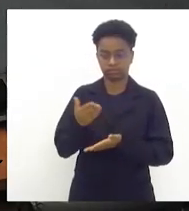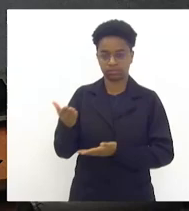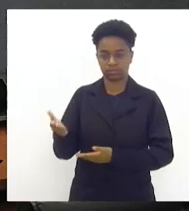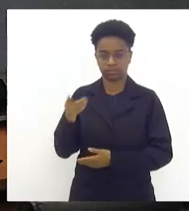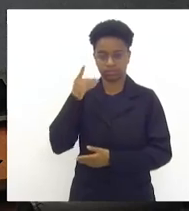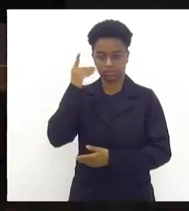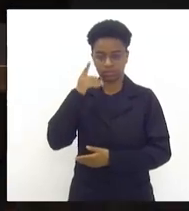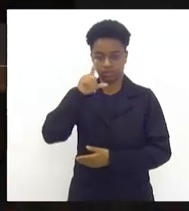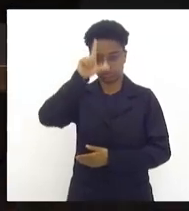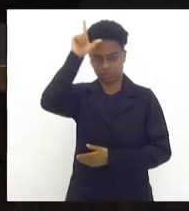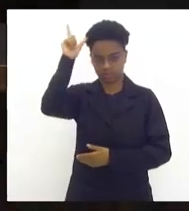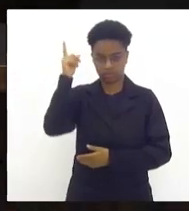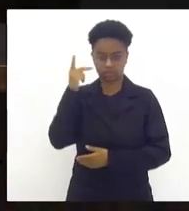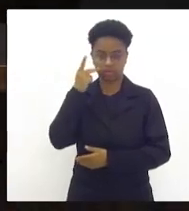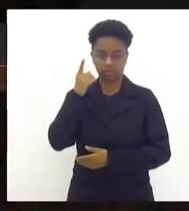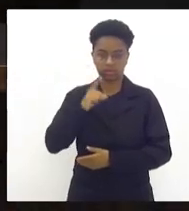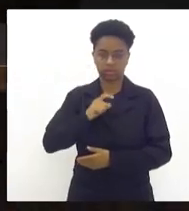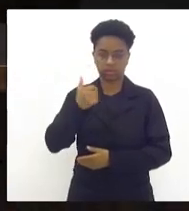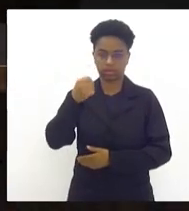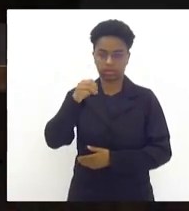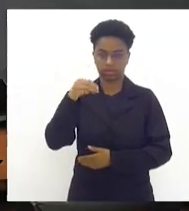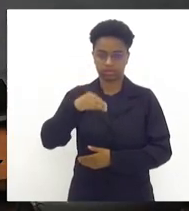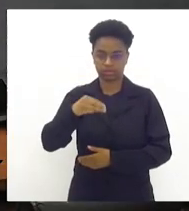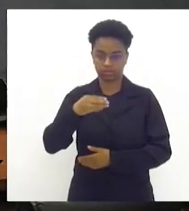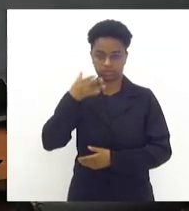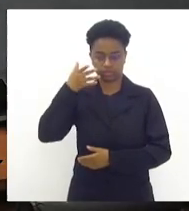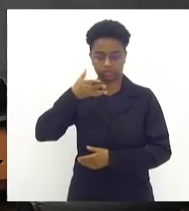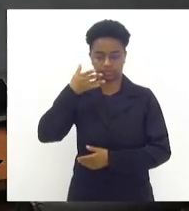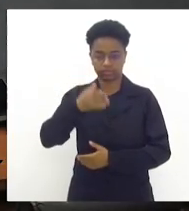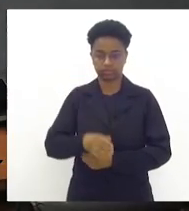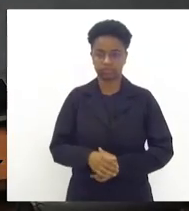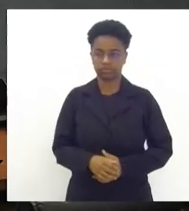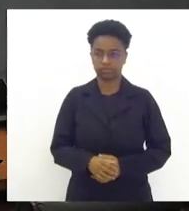nobre deputado Luiz Paulo, que dispõe de 10 minutos.